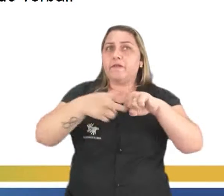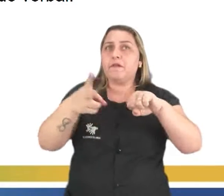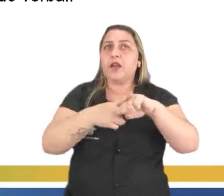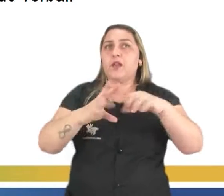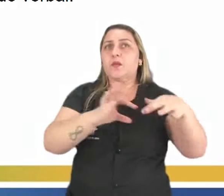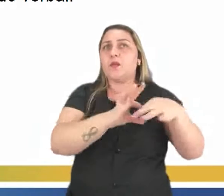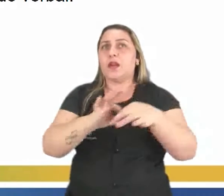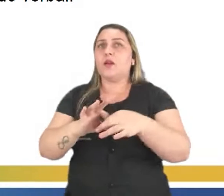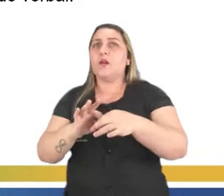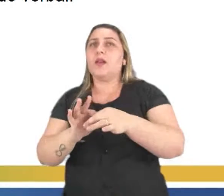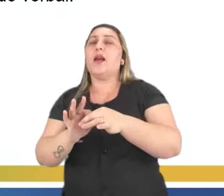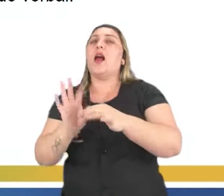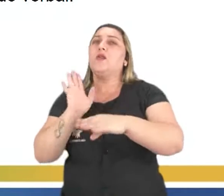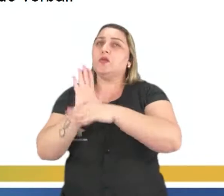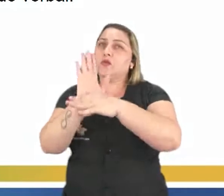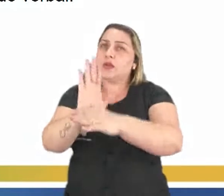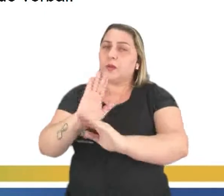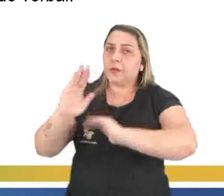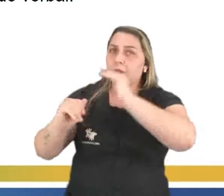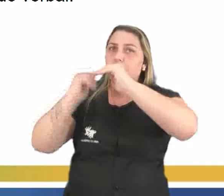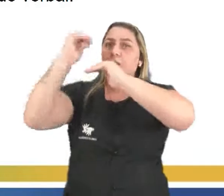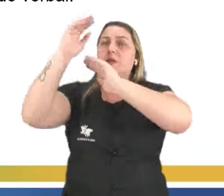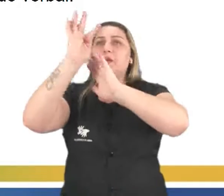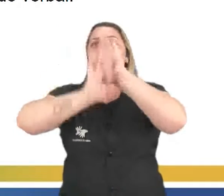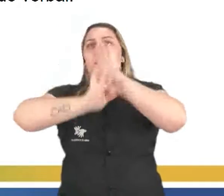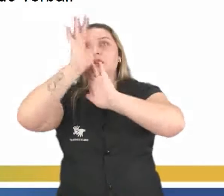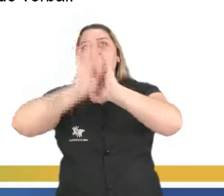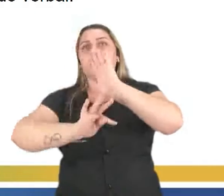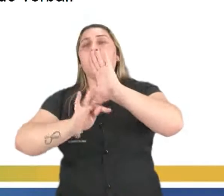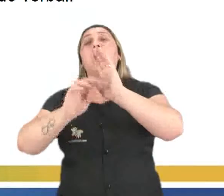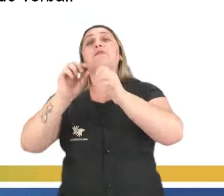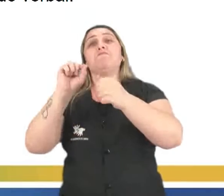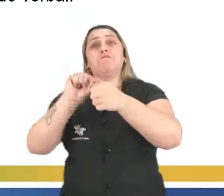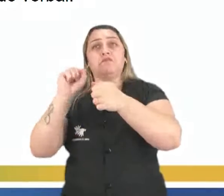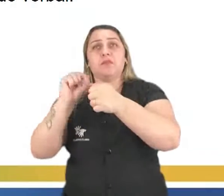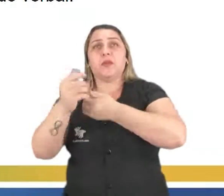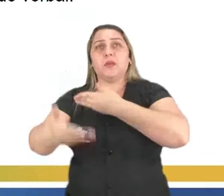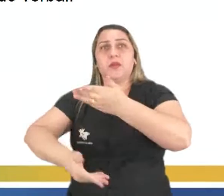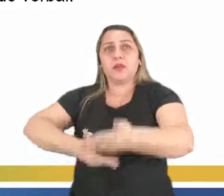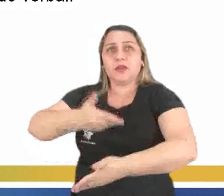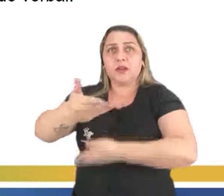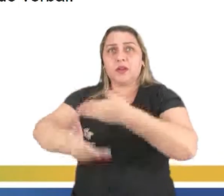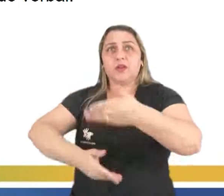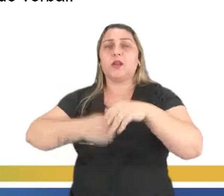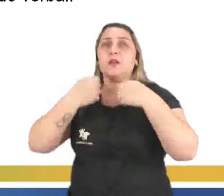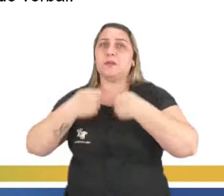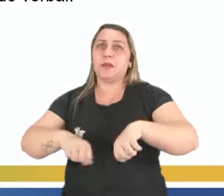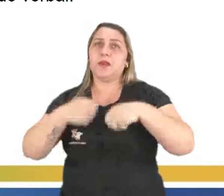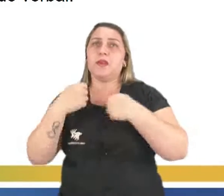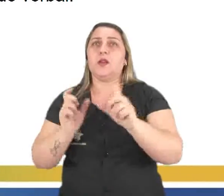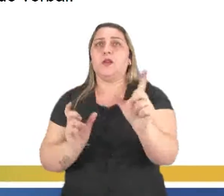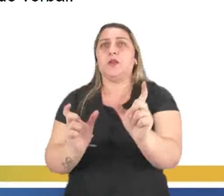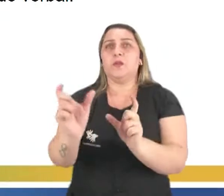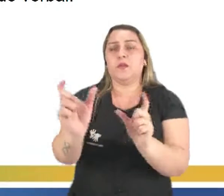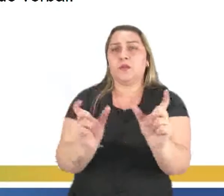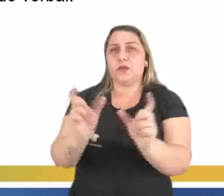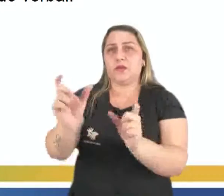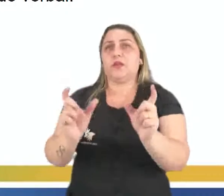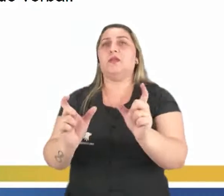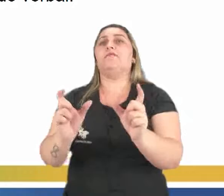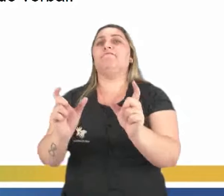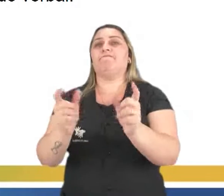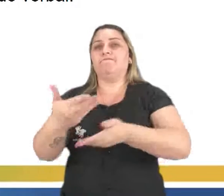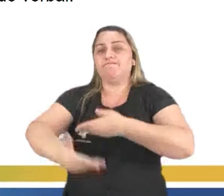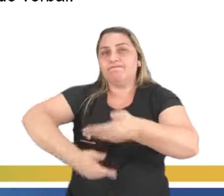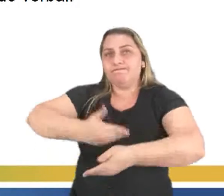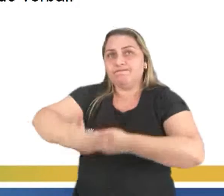e conectivos colaborando com a evolução textual. Criam relações de dependência entre os termos, estabelecendo